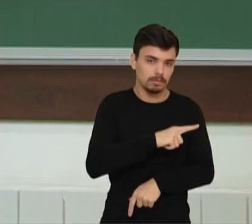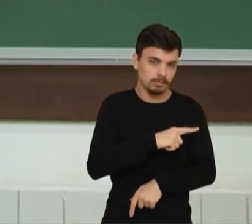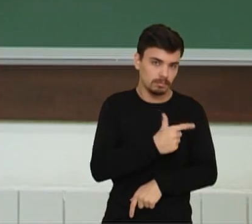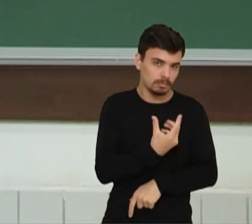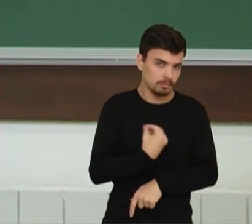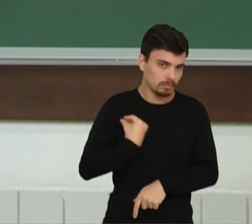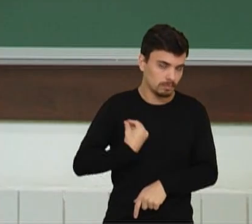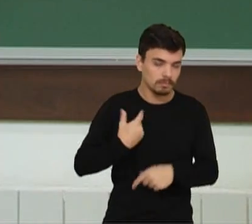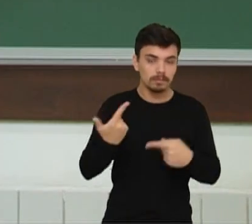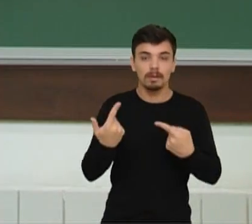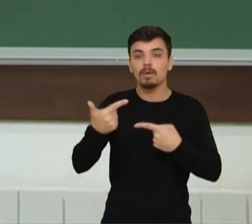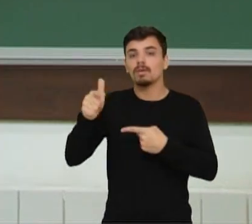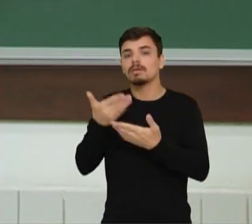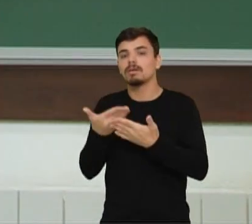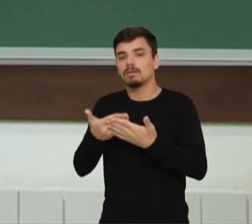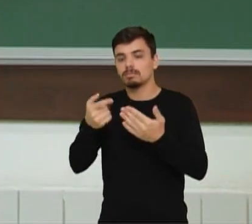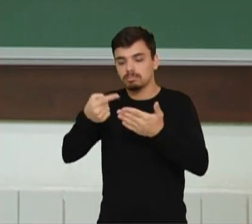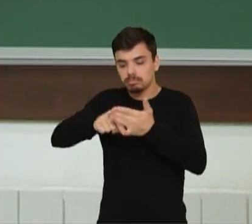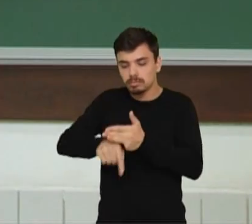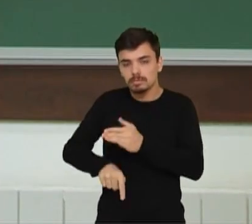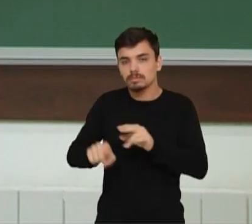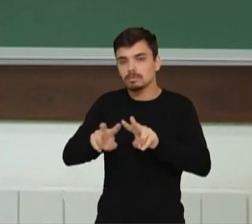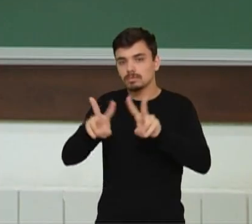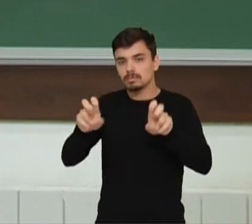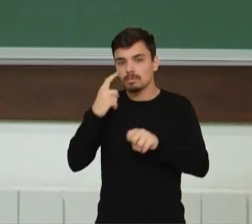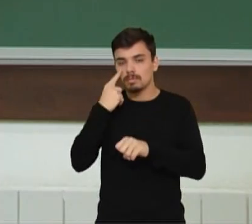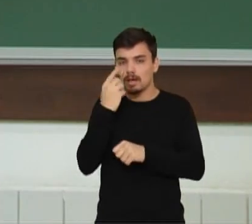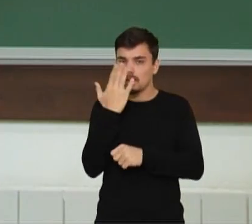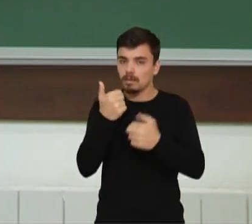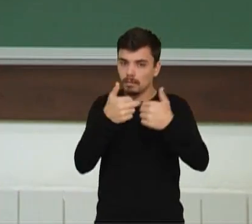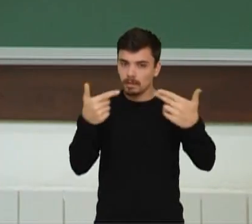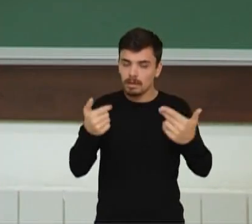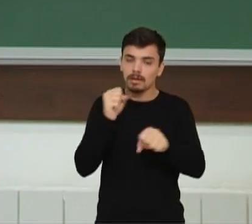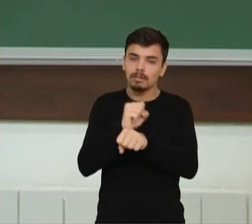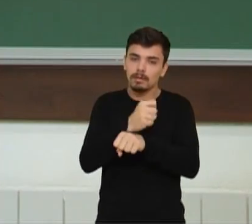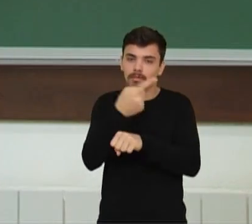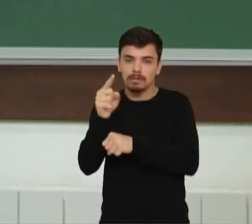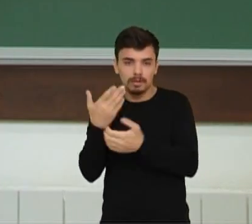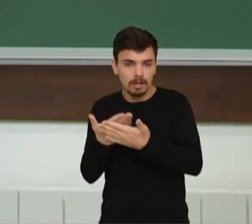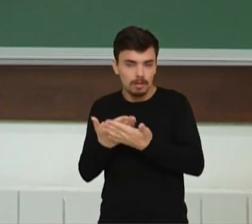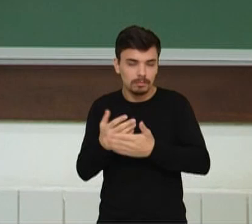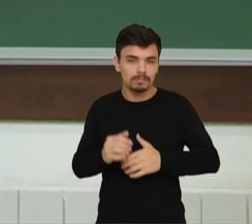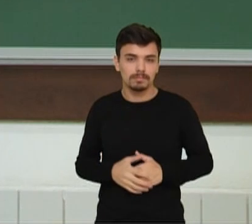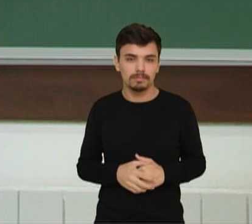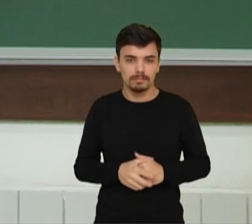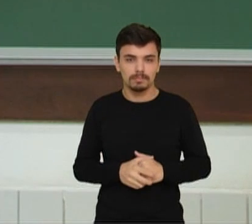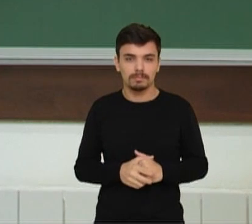Na próxima aula, a gente vai aprofundar um pouco mais em cadeia e teia alimentar. Espero vocês na próxima aula, então.